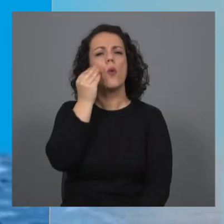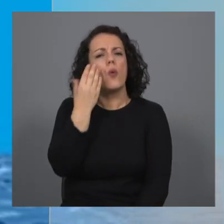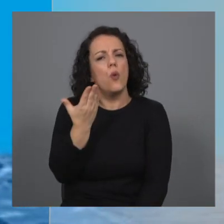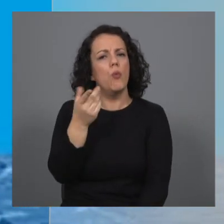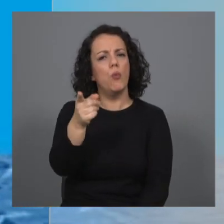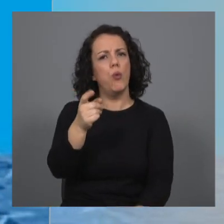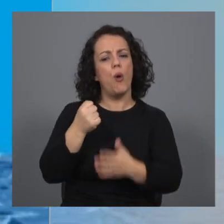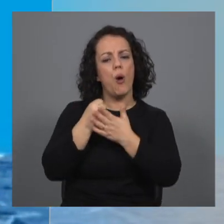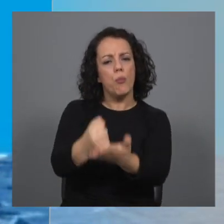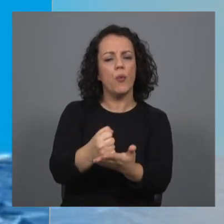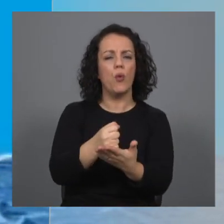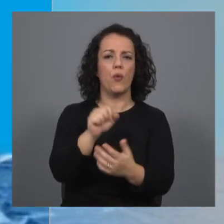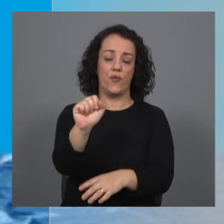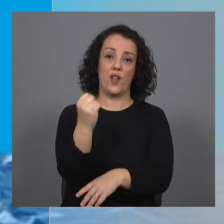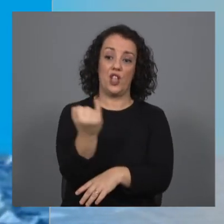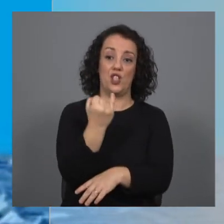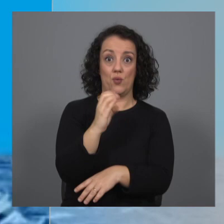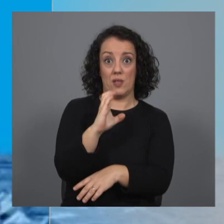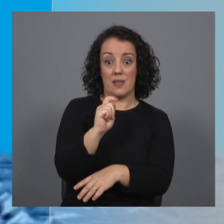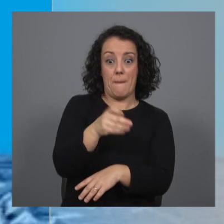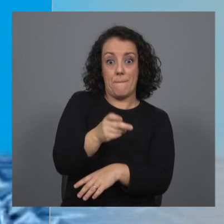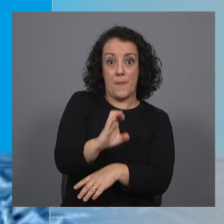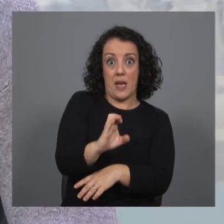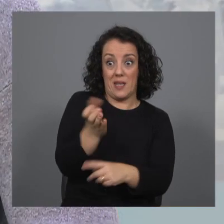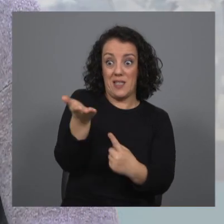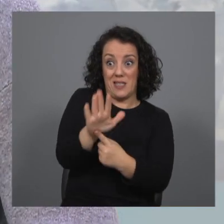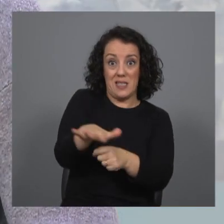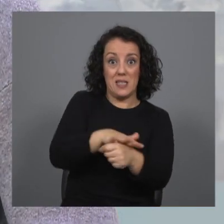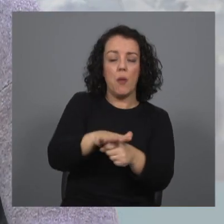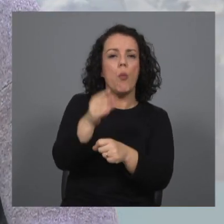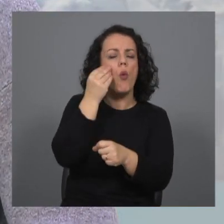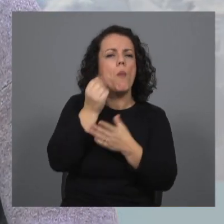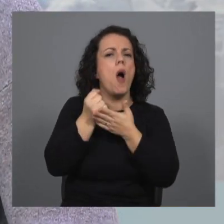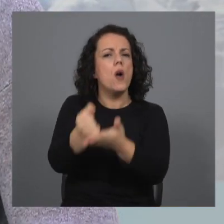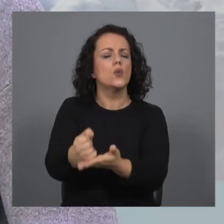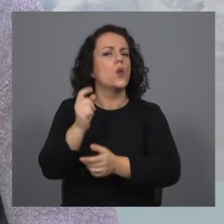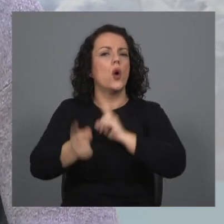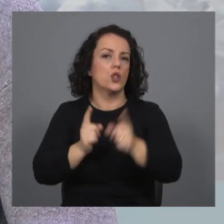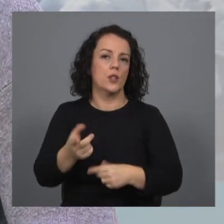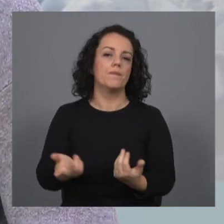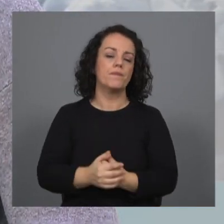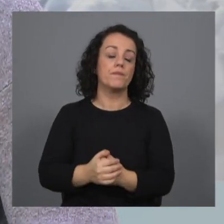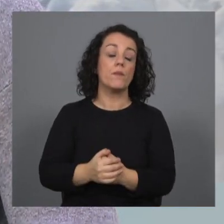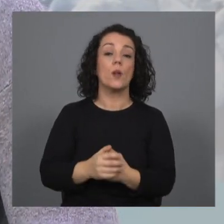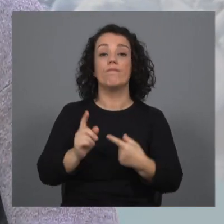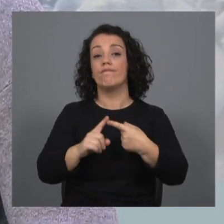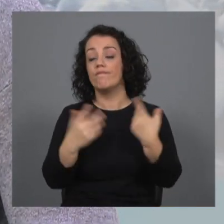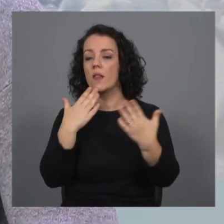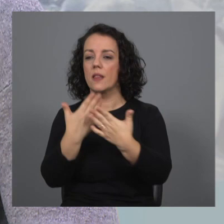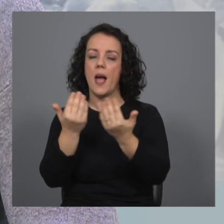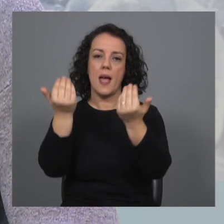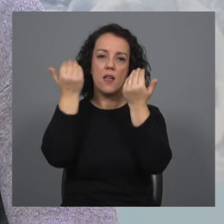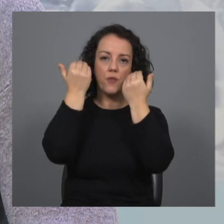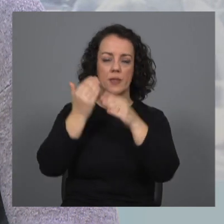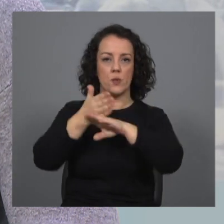por organizações como o CEPAC nestas situações? Desde logo na disponibilização do acesso à informação, na clarificação